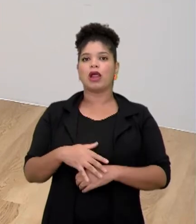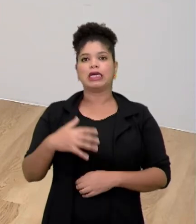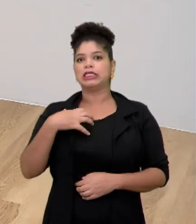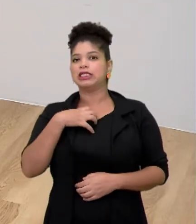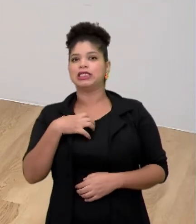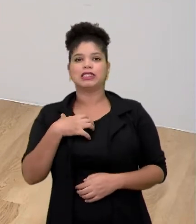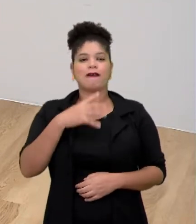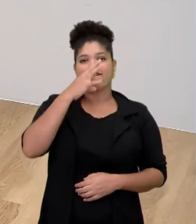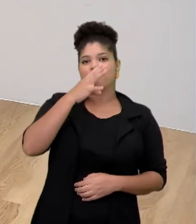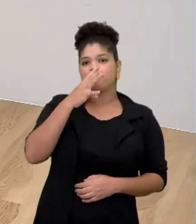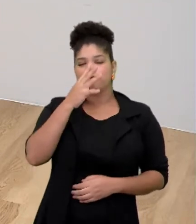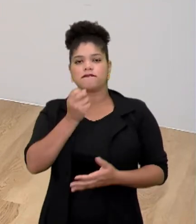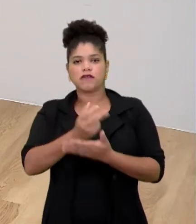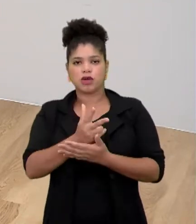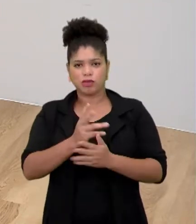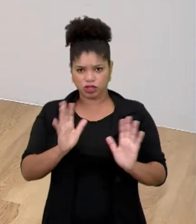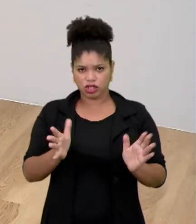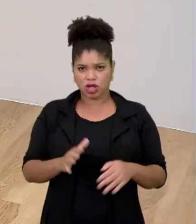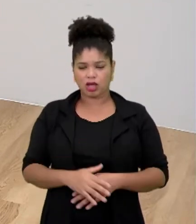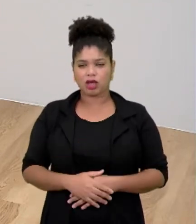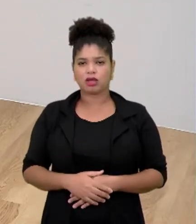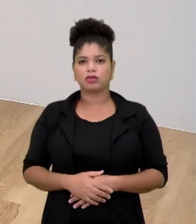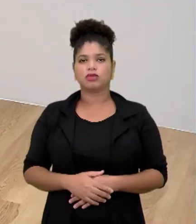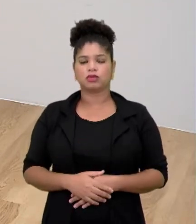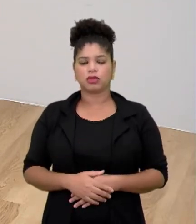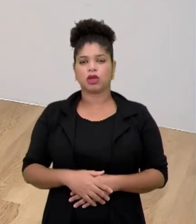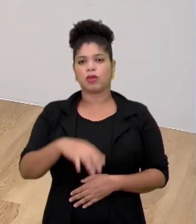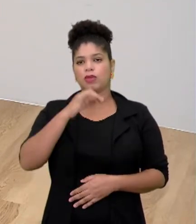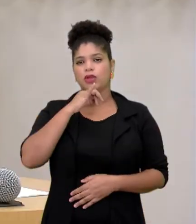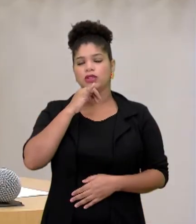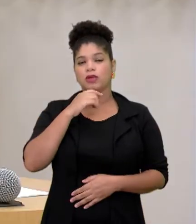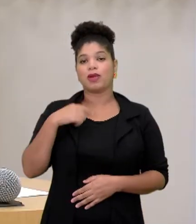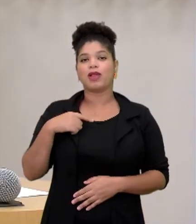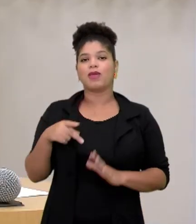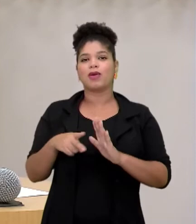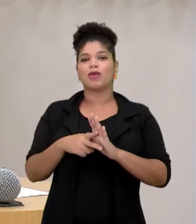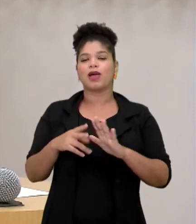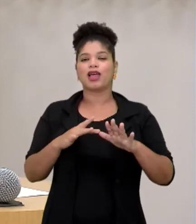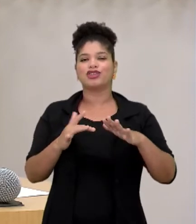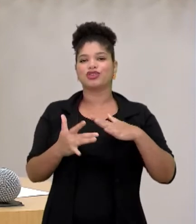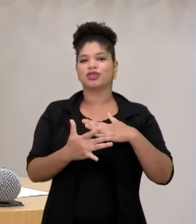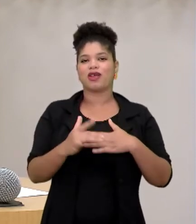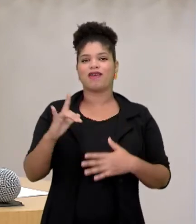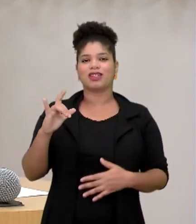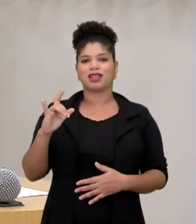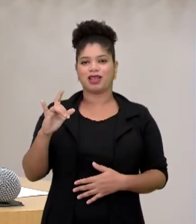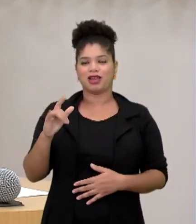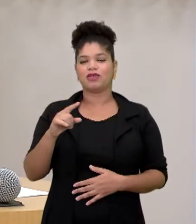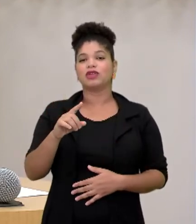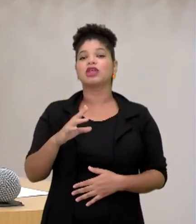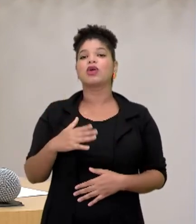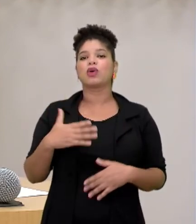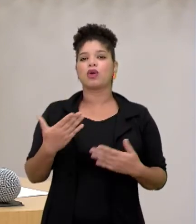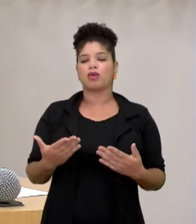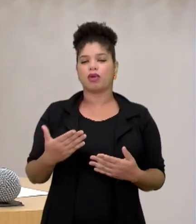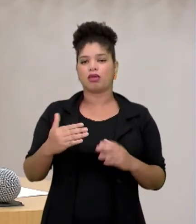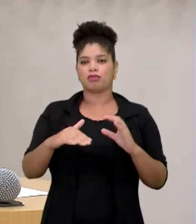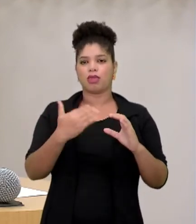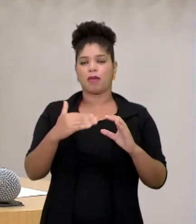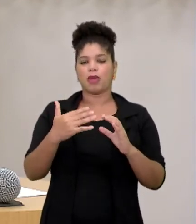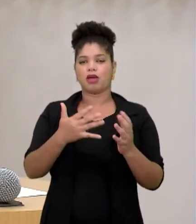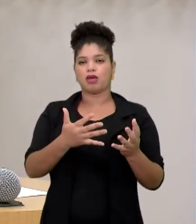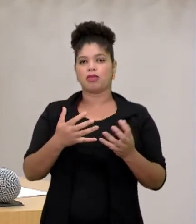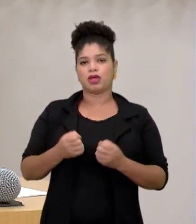discutindo onde geralmente você, que que você recebe mais. Por exemplo, eu tô lá no Instagram, que que eu recebo tanto? Por exemplo, eu sou uma pessoa que eu recebo muita eh